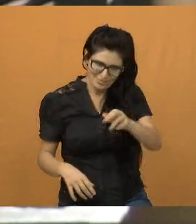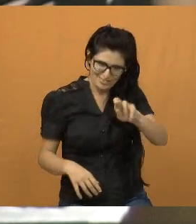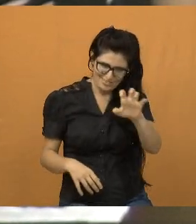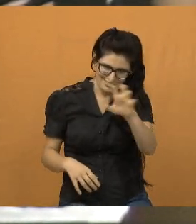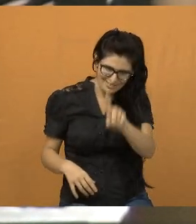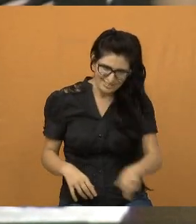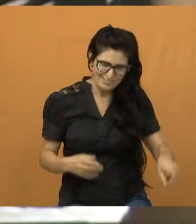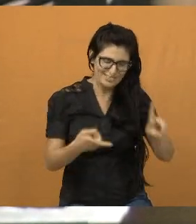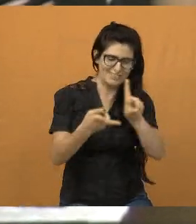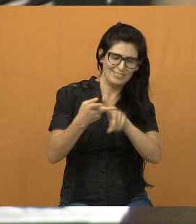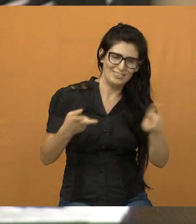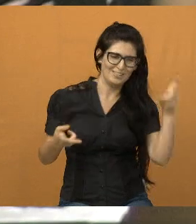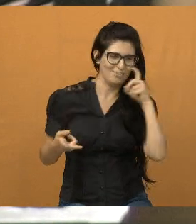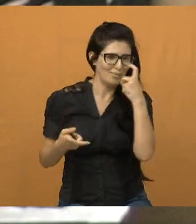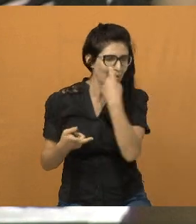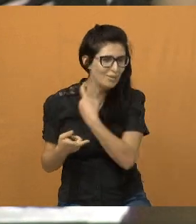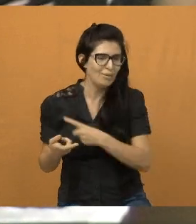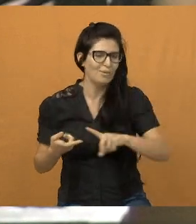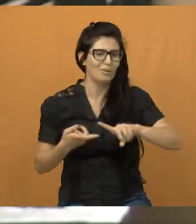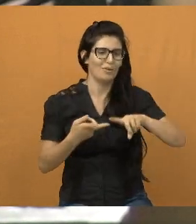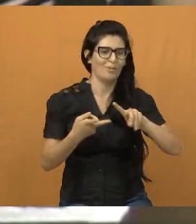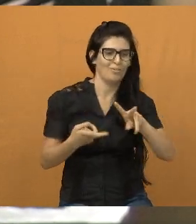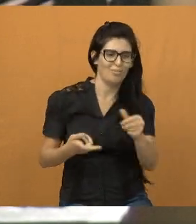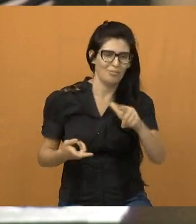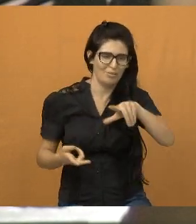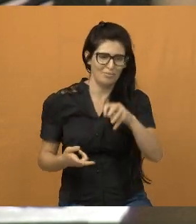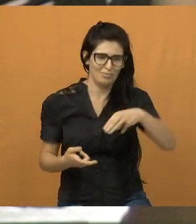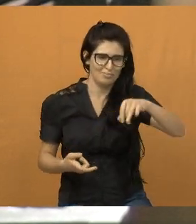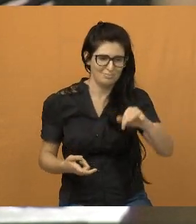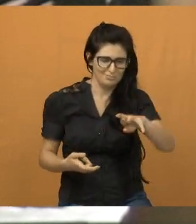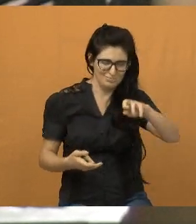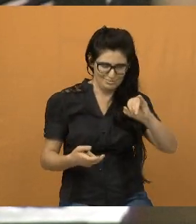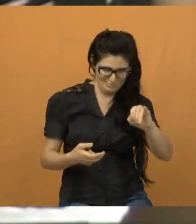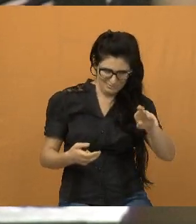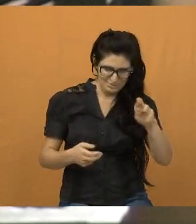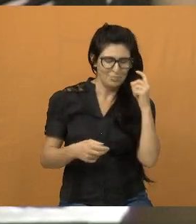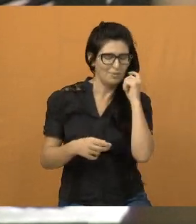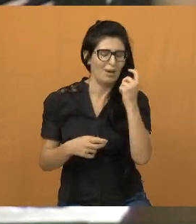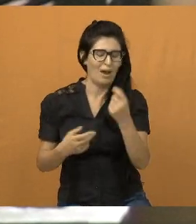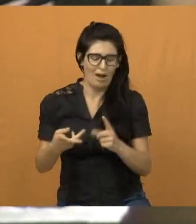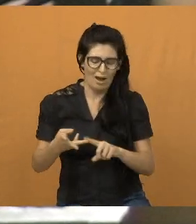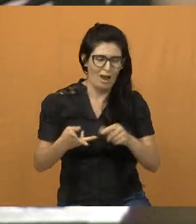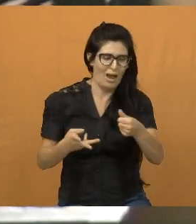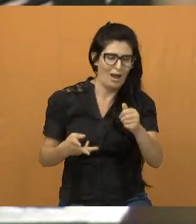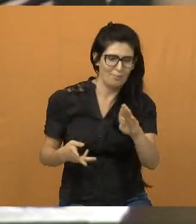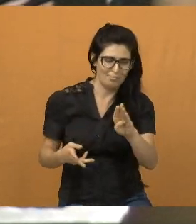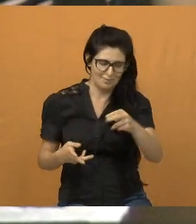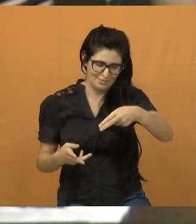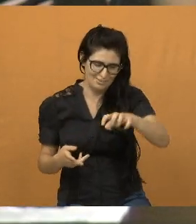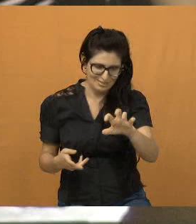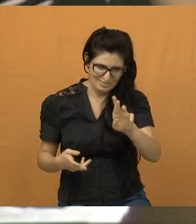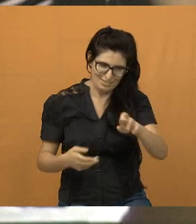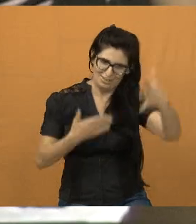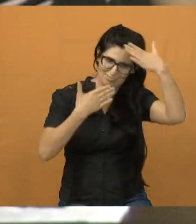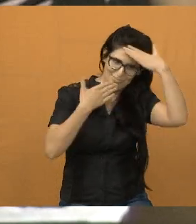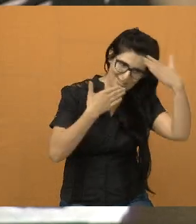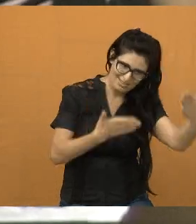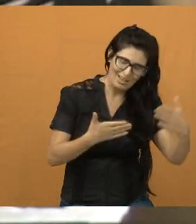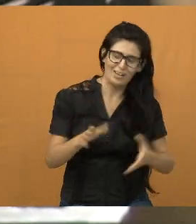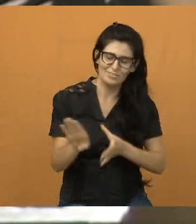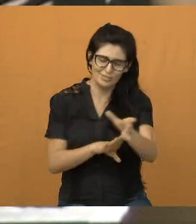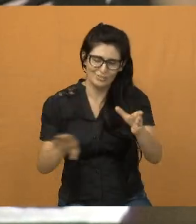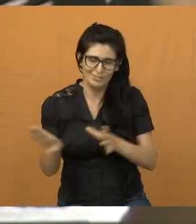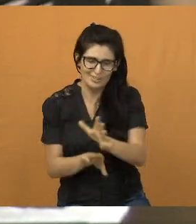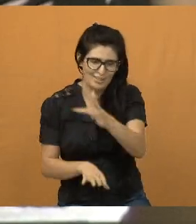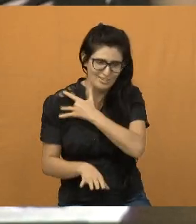Lua, Abner, Márcia, os representantes dos demais vereadores, a minha equipe técnica. A gente agradece muito ao Conselho